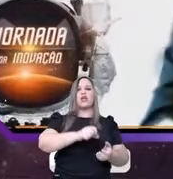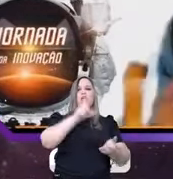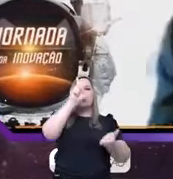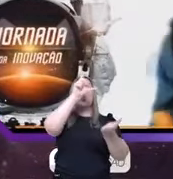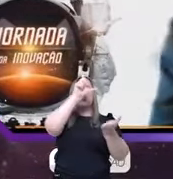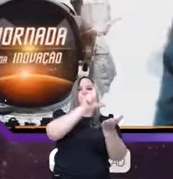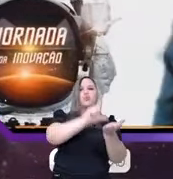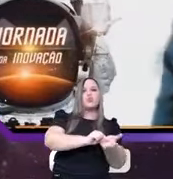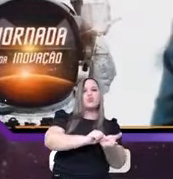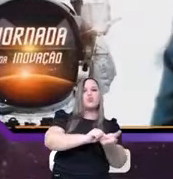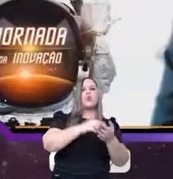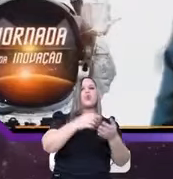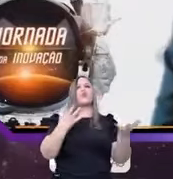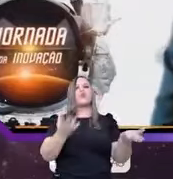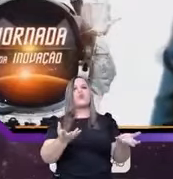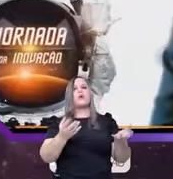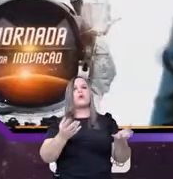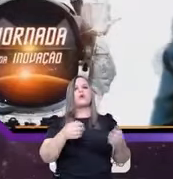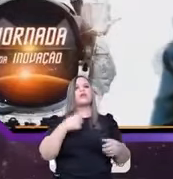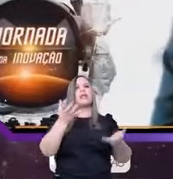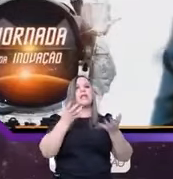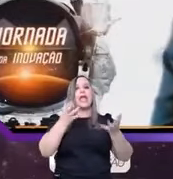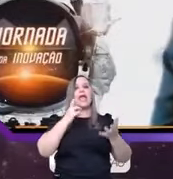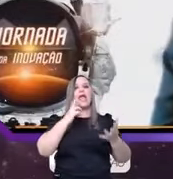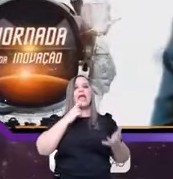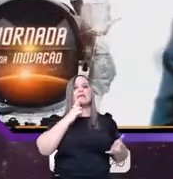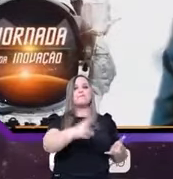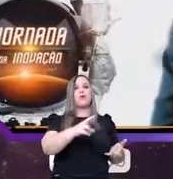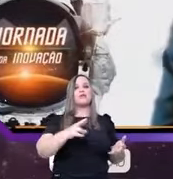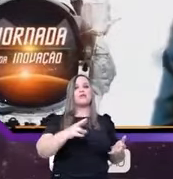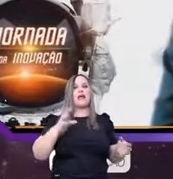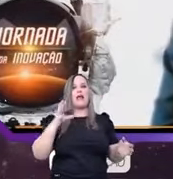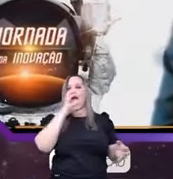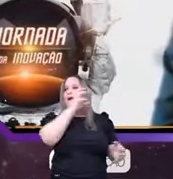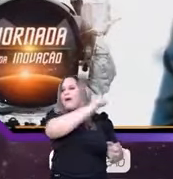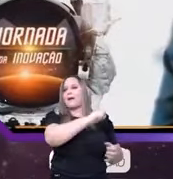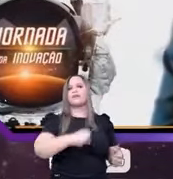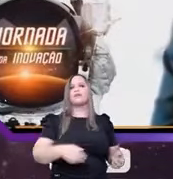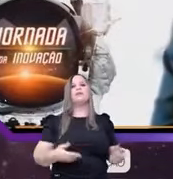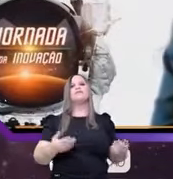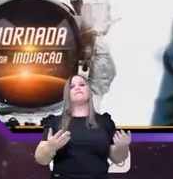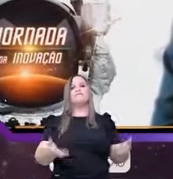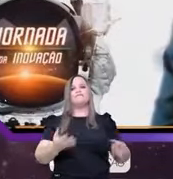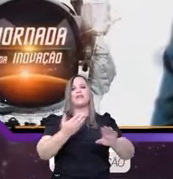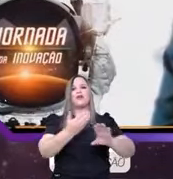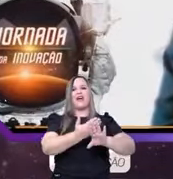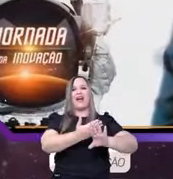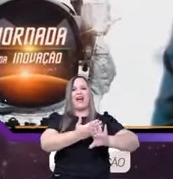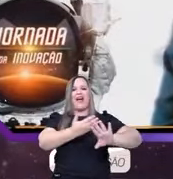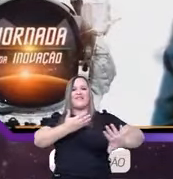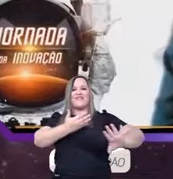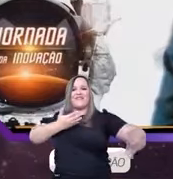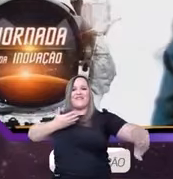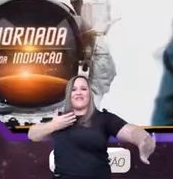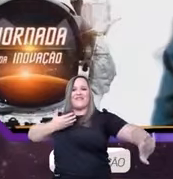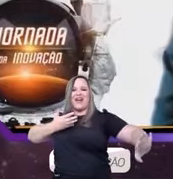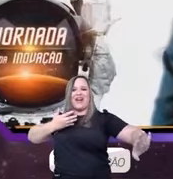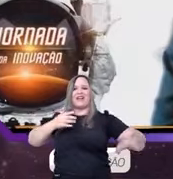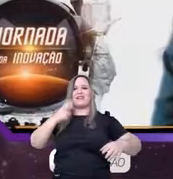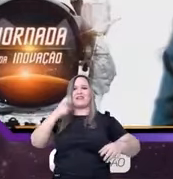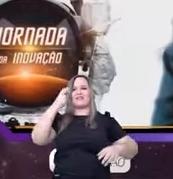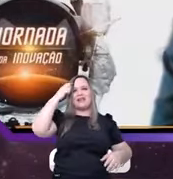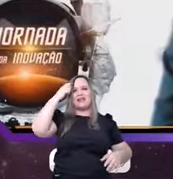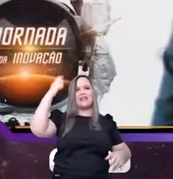congestionamento, performance. Né, isso tem afastado muito o Poder Judiciário da ideia